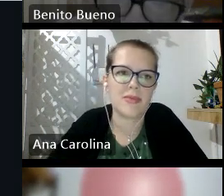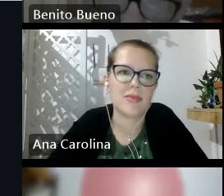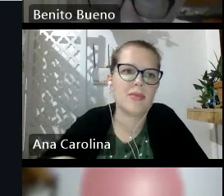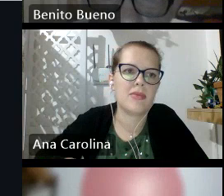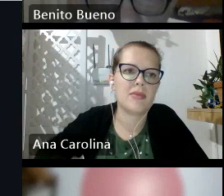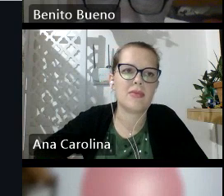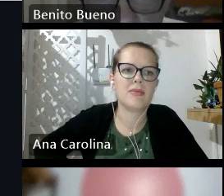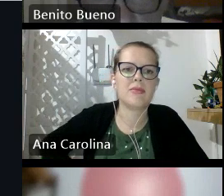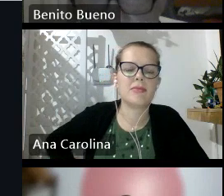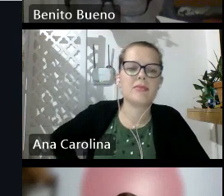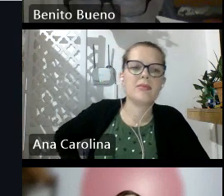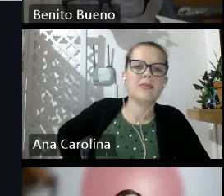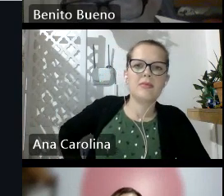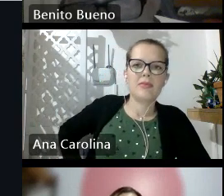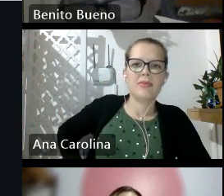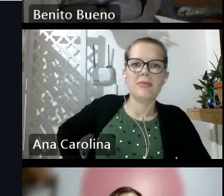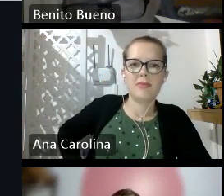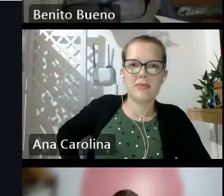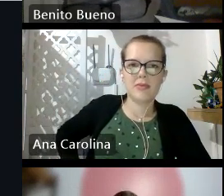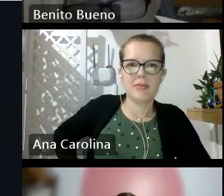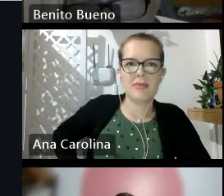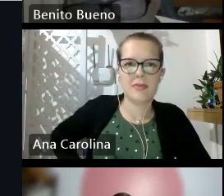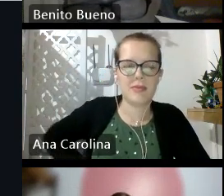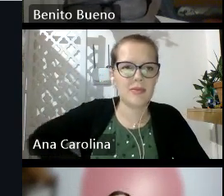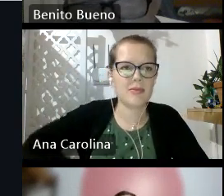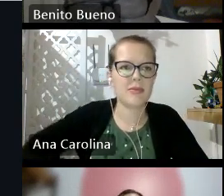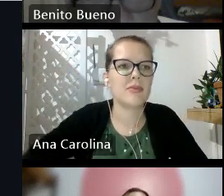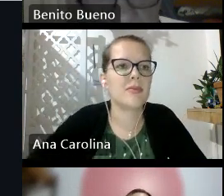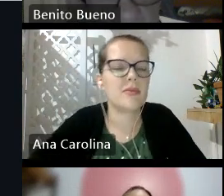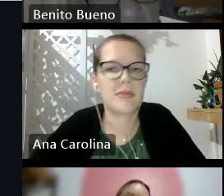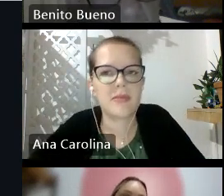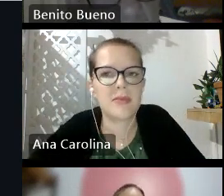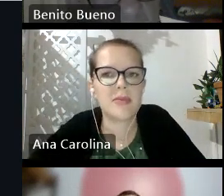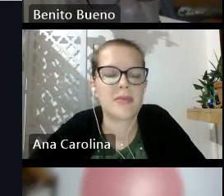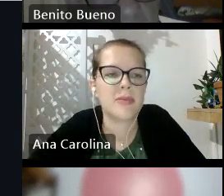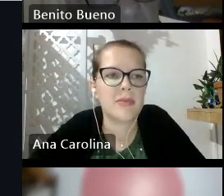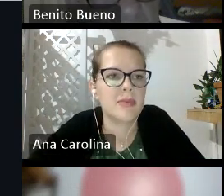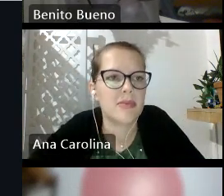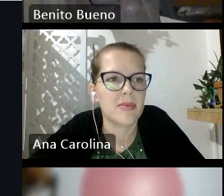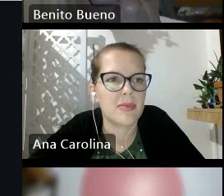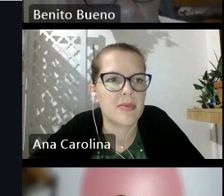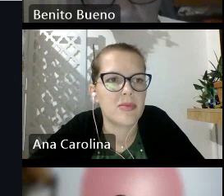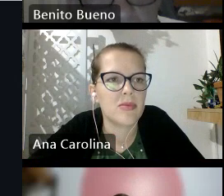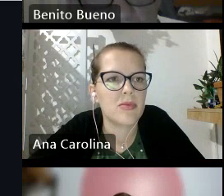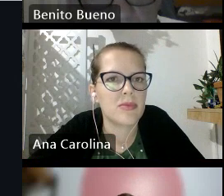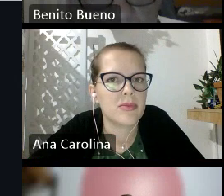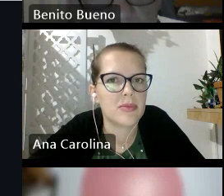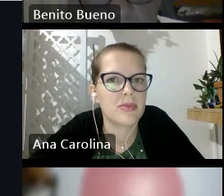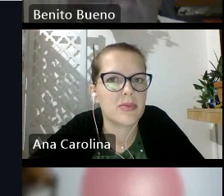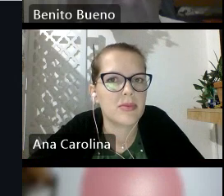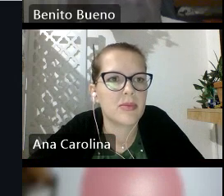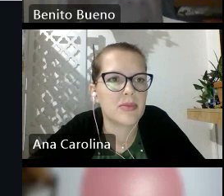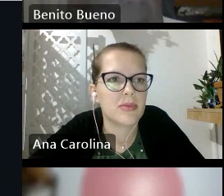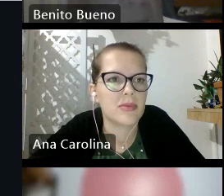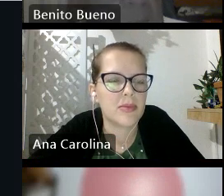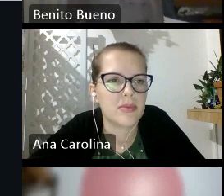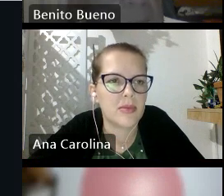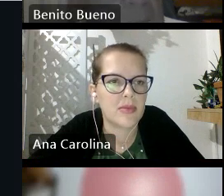minha cidade. É um prédio que, quando eles estavam construindo, era uma região